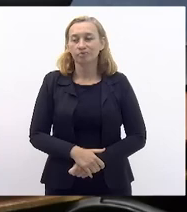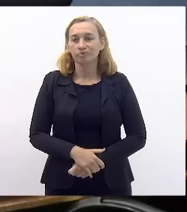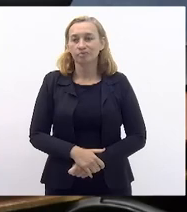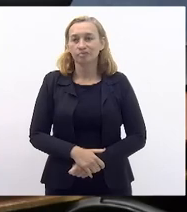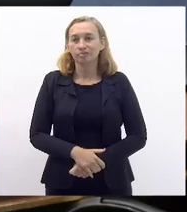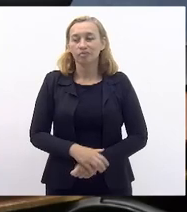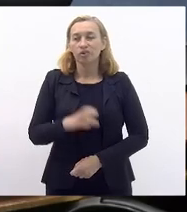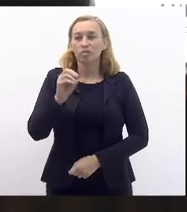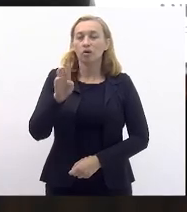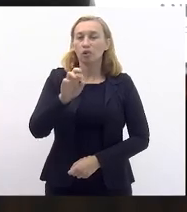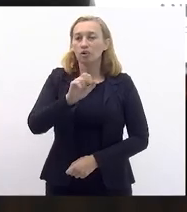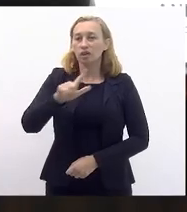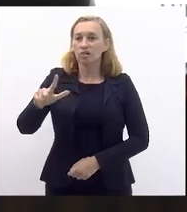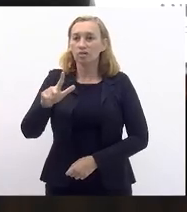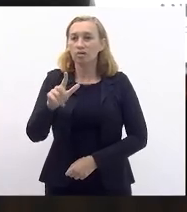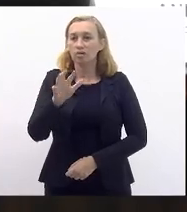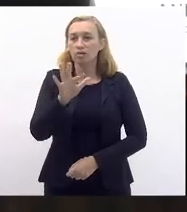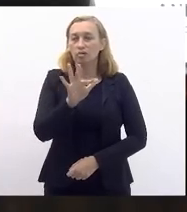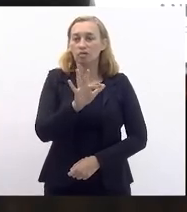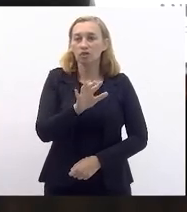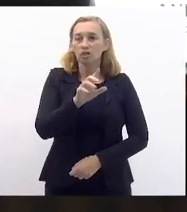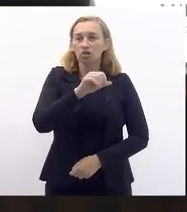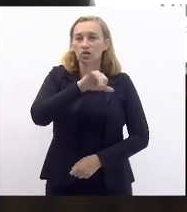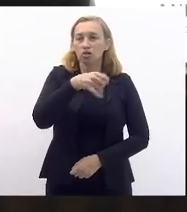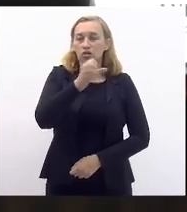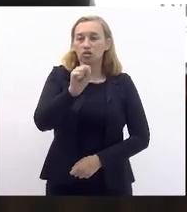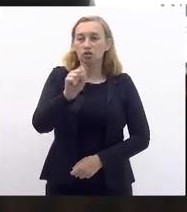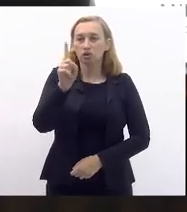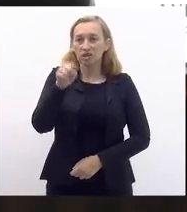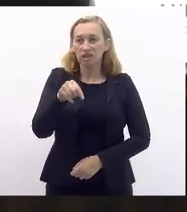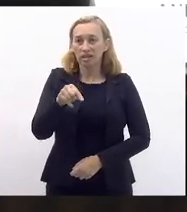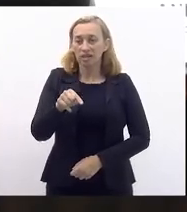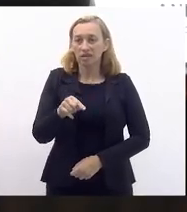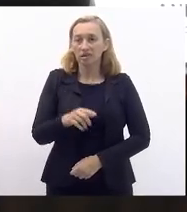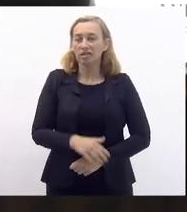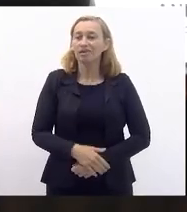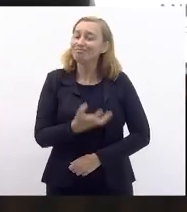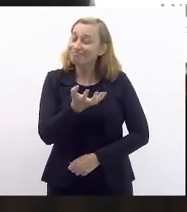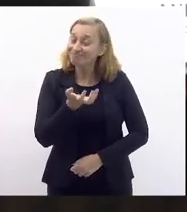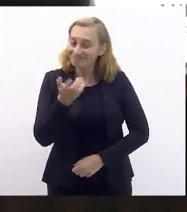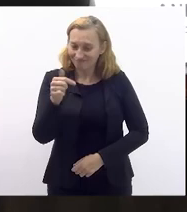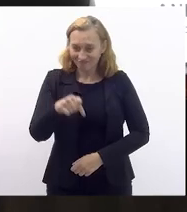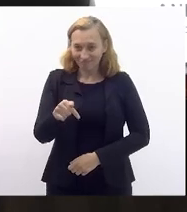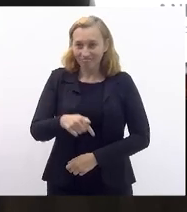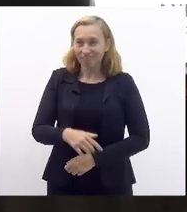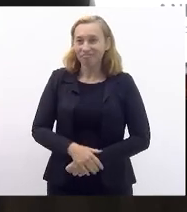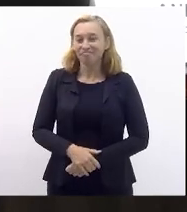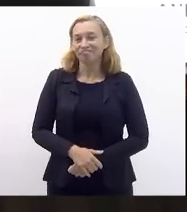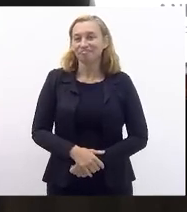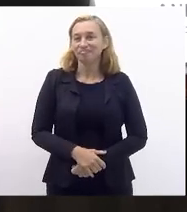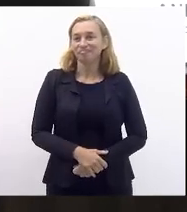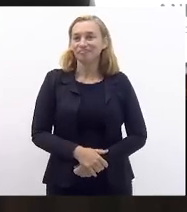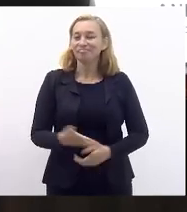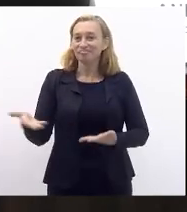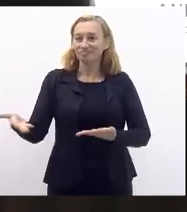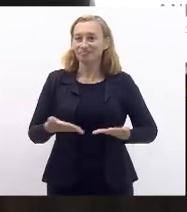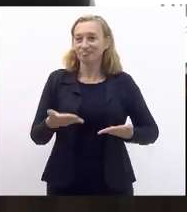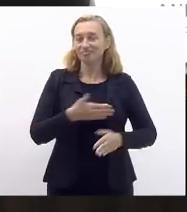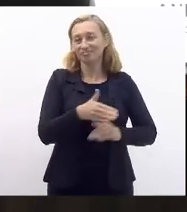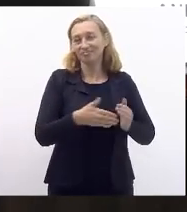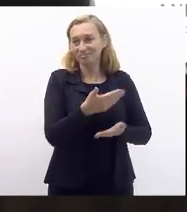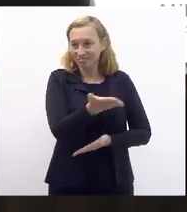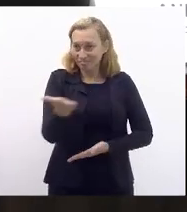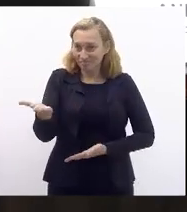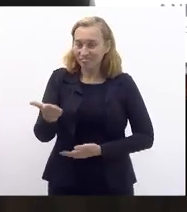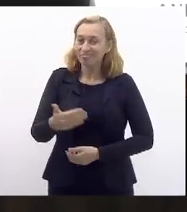o Coronel de Infantaria José Fernandes Figueira queria aqui convidar a todos para